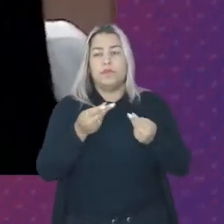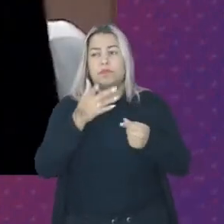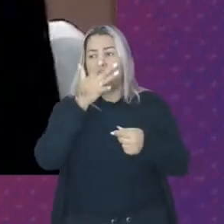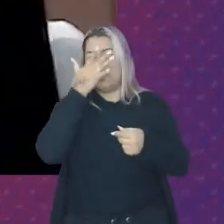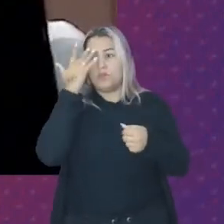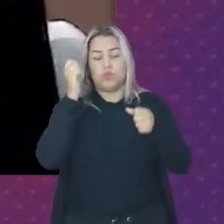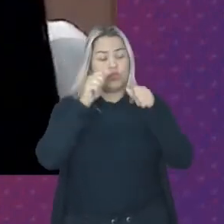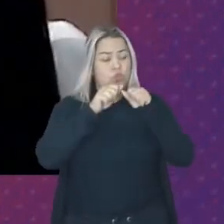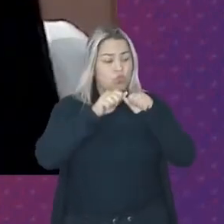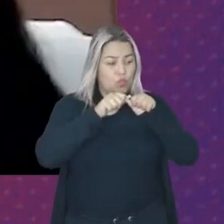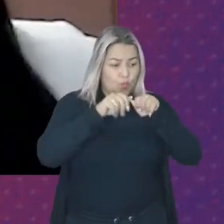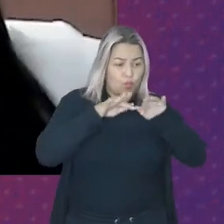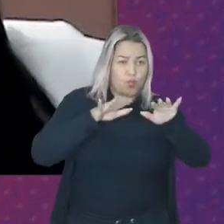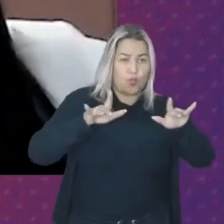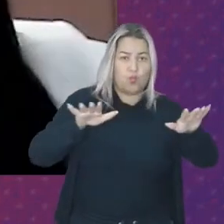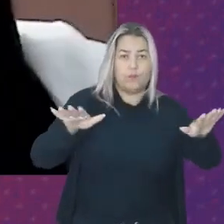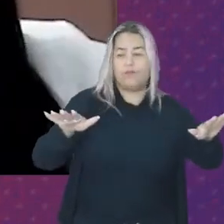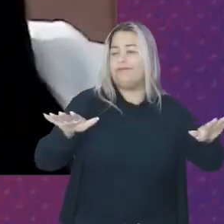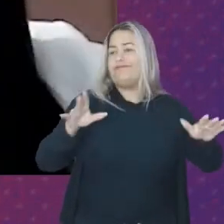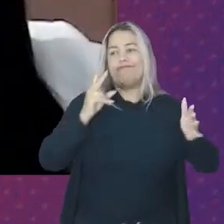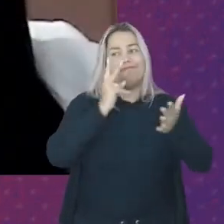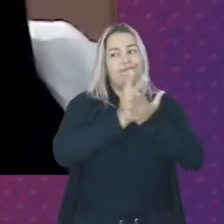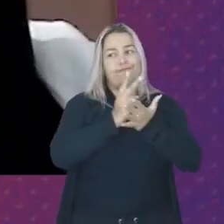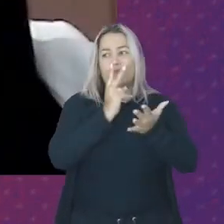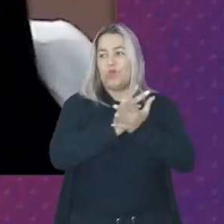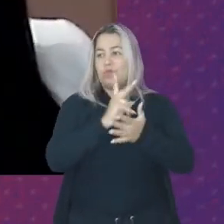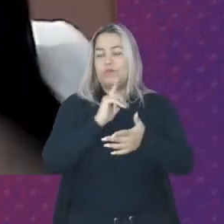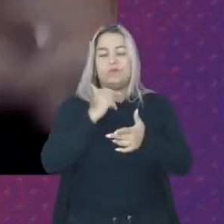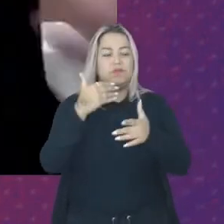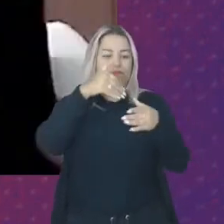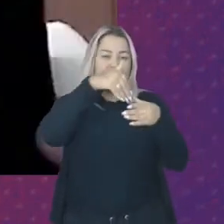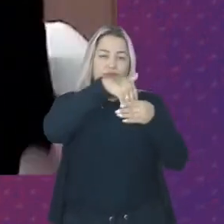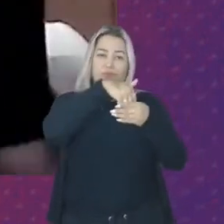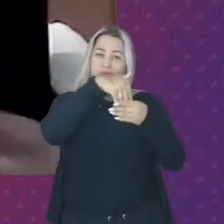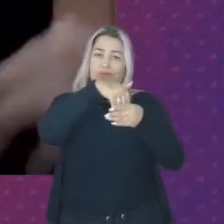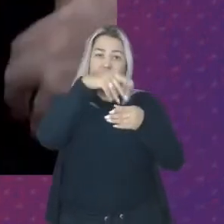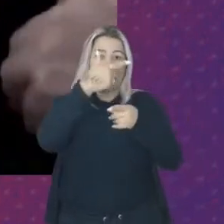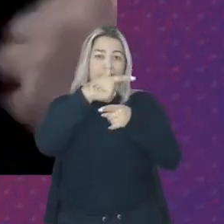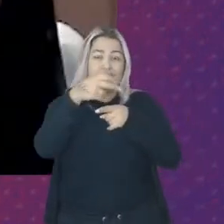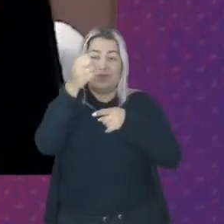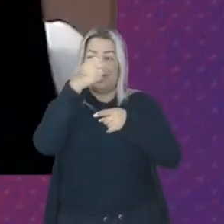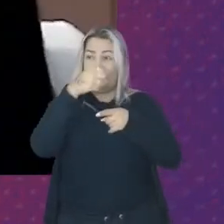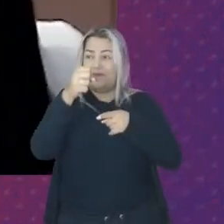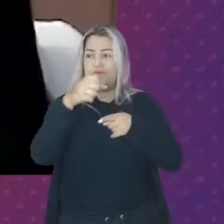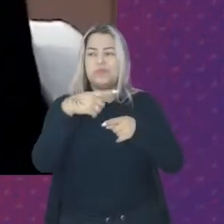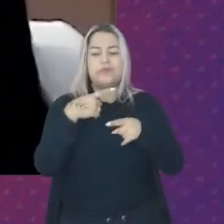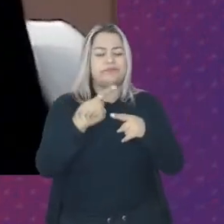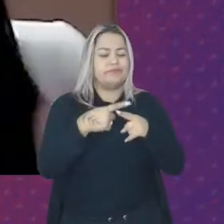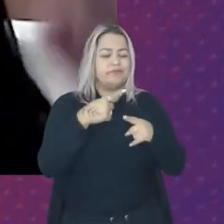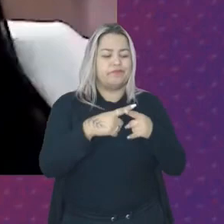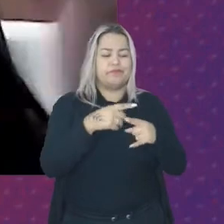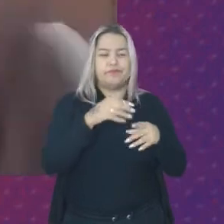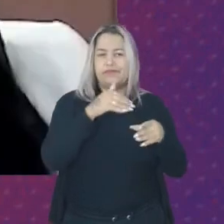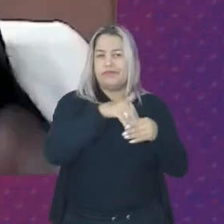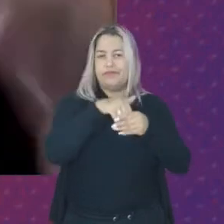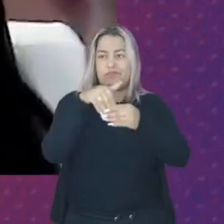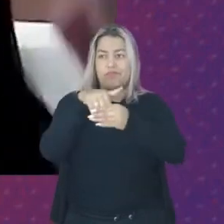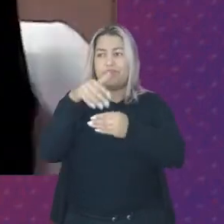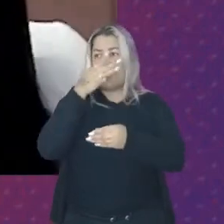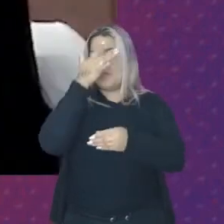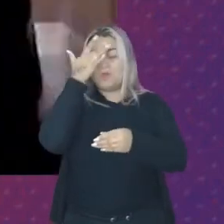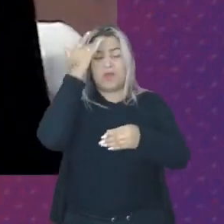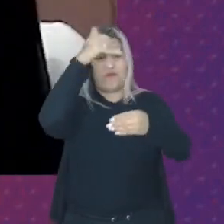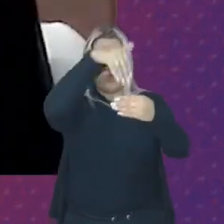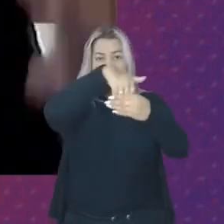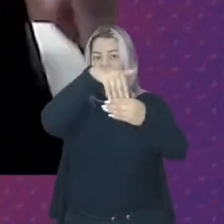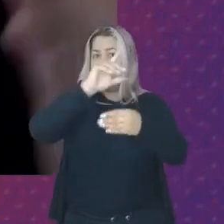isso muito cedo, e mesmo assim não tem uma vitória nas eleições. Por quê? Porque o eleitor não quer saber disso. O eleitor não